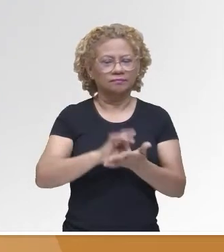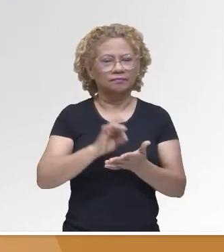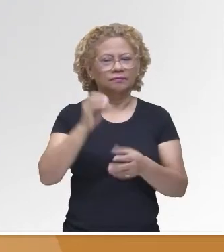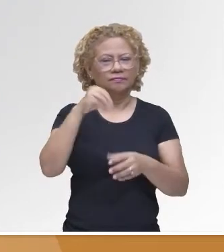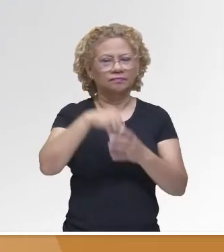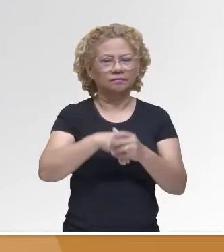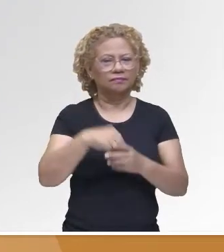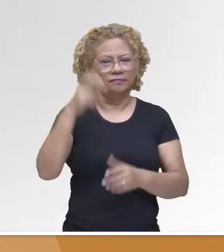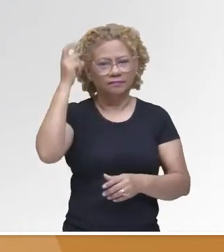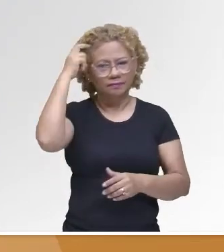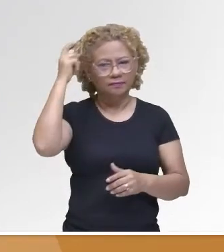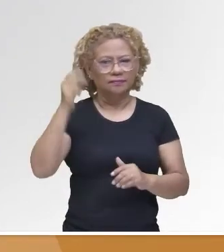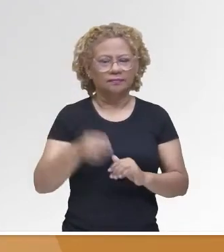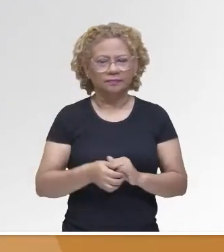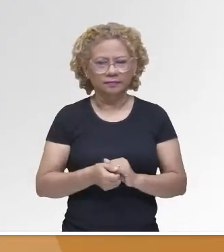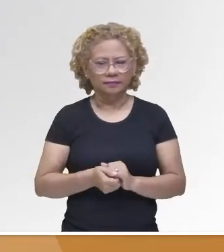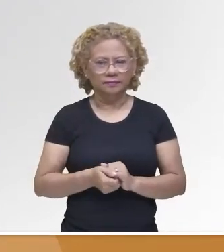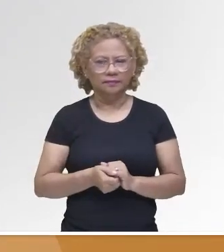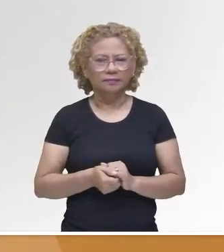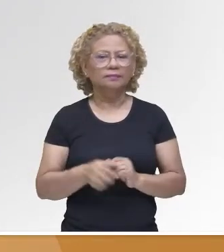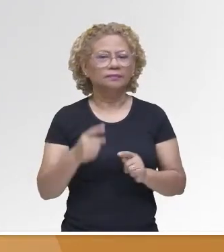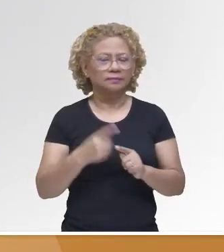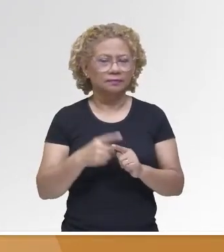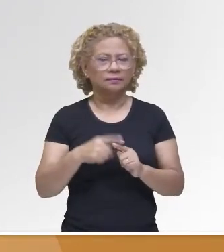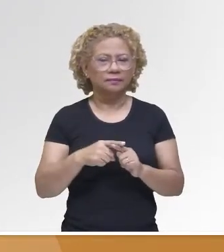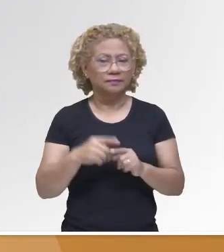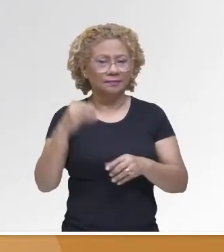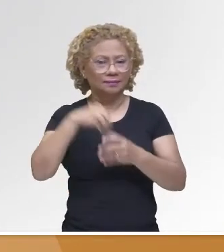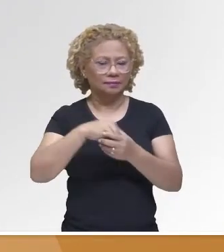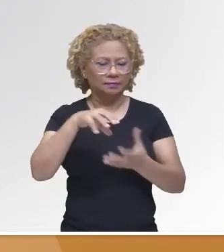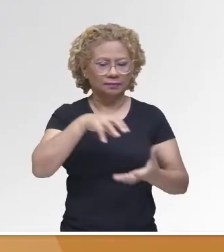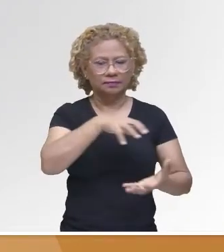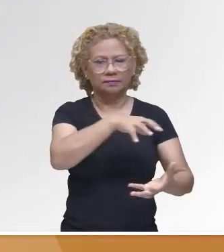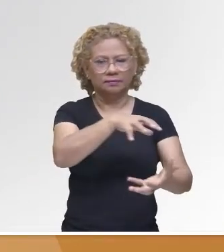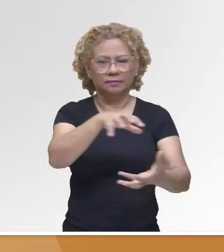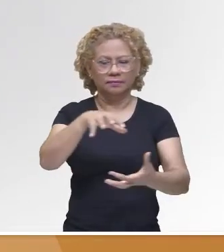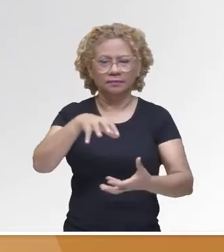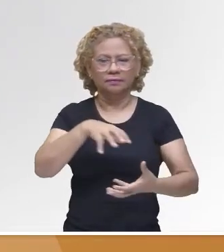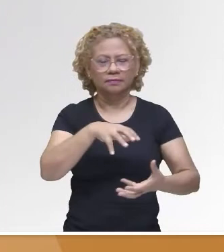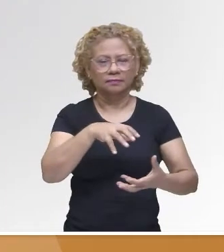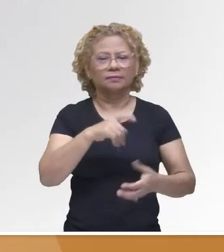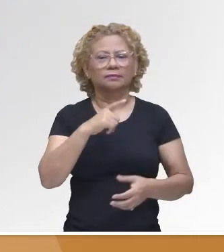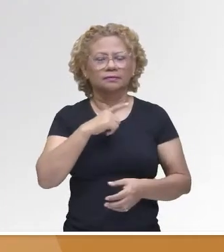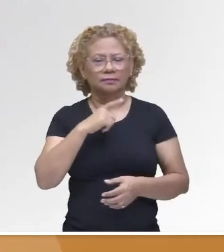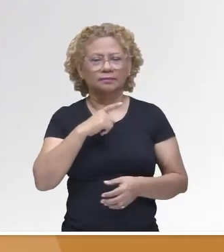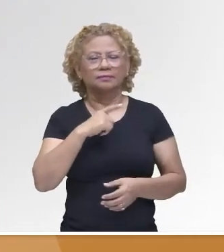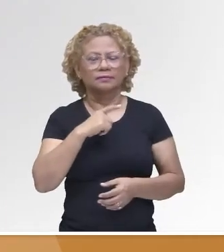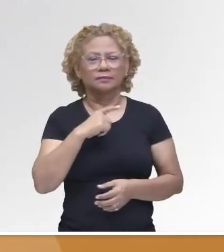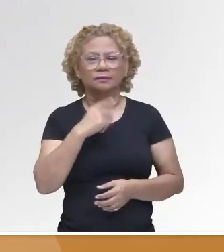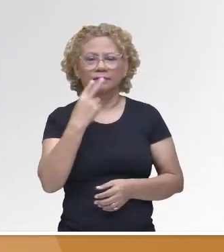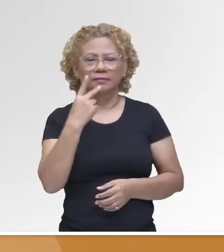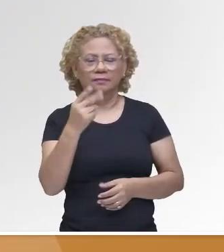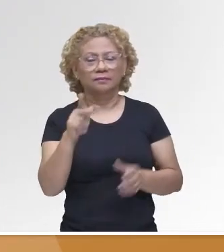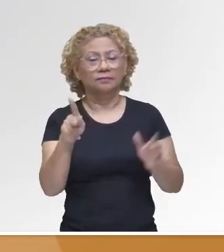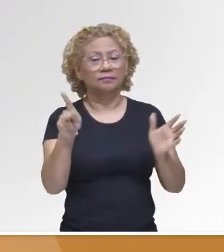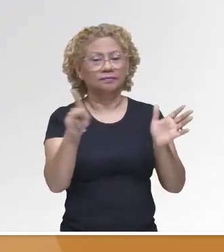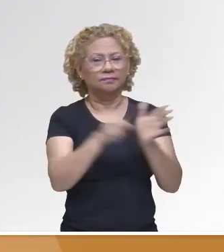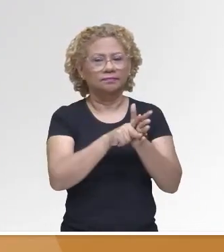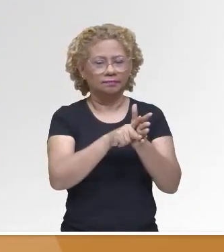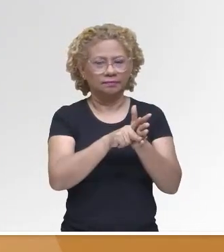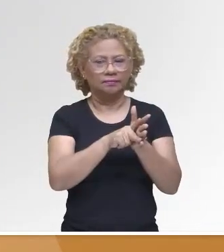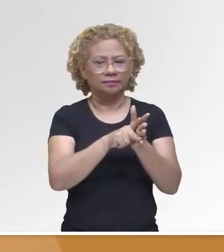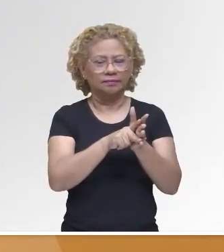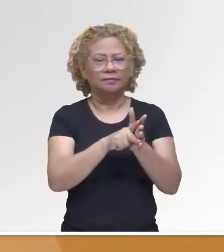cultura. Porque nós estamos no mundo. E nós temos uma linguagem própria de nos comunicar com o mundo. Senão ninguém